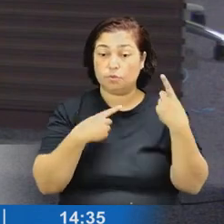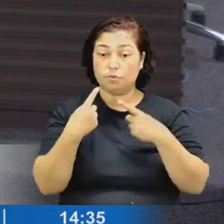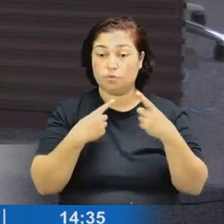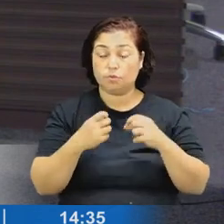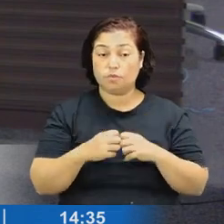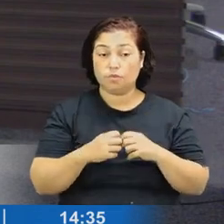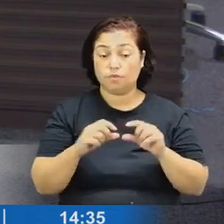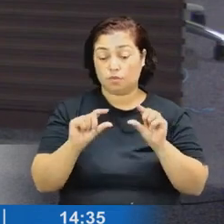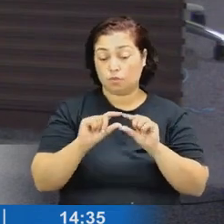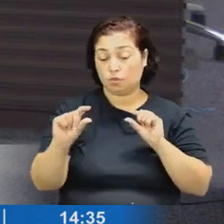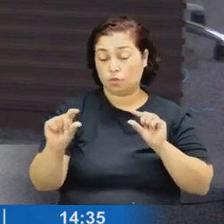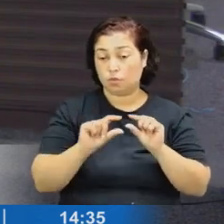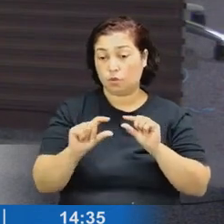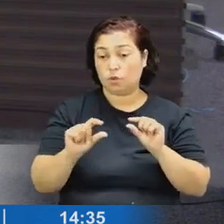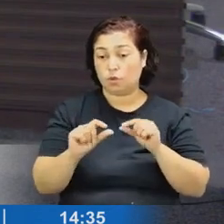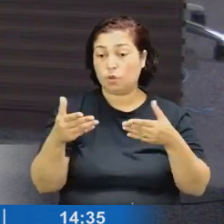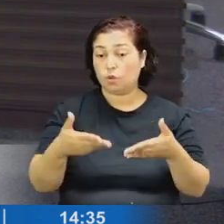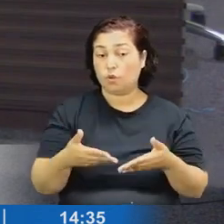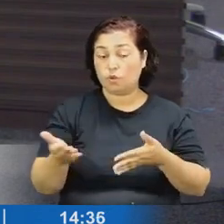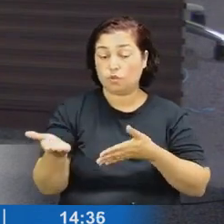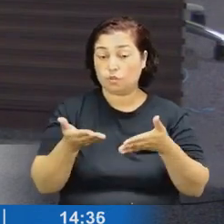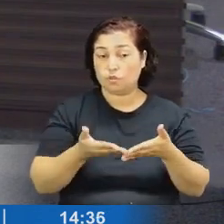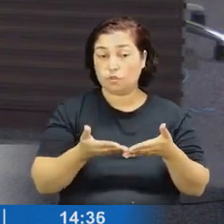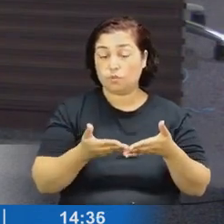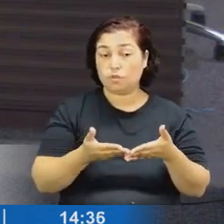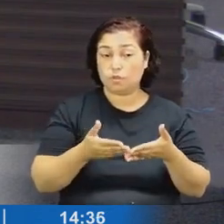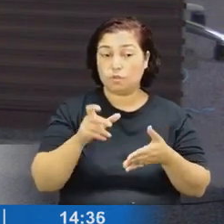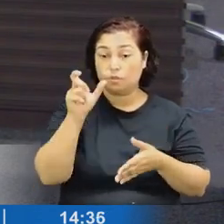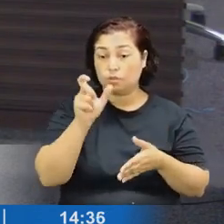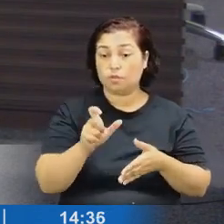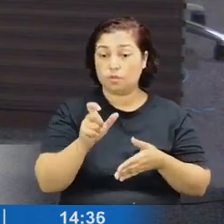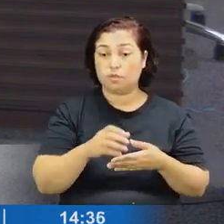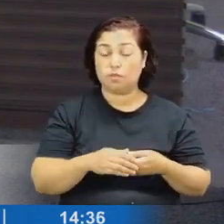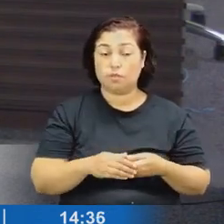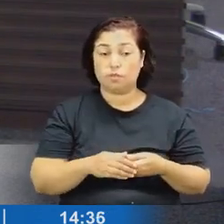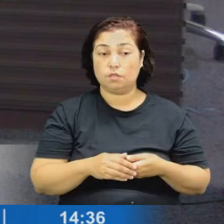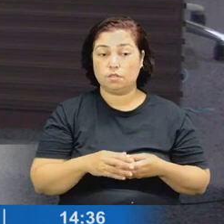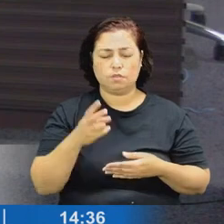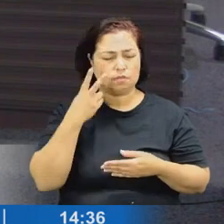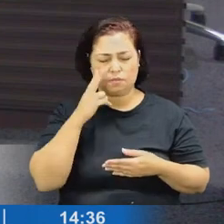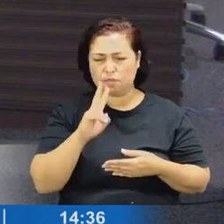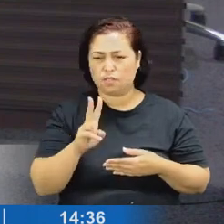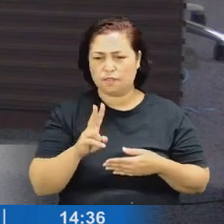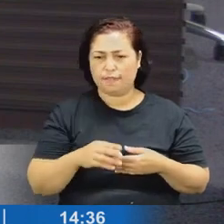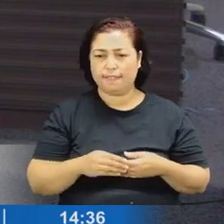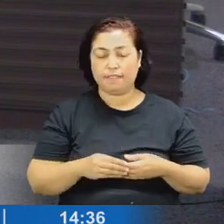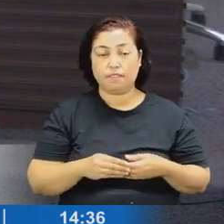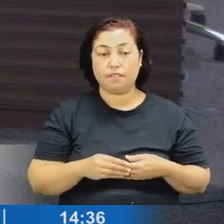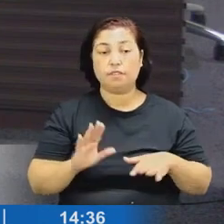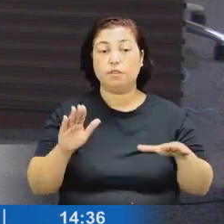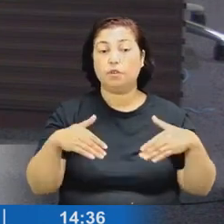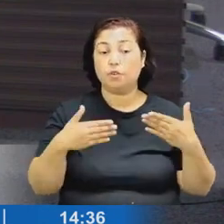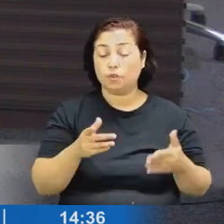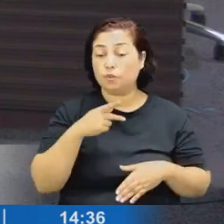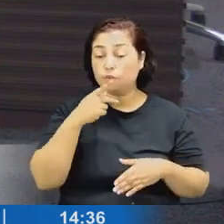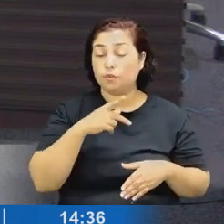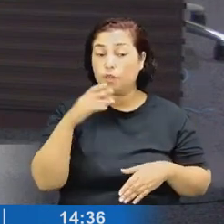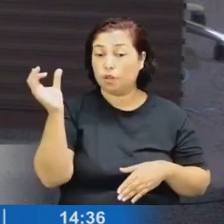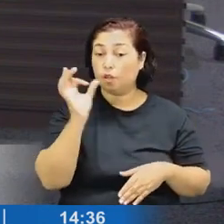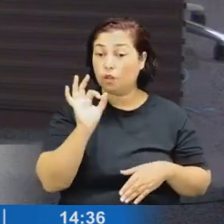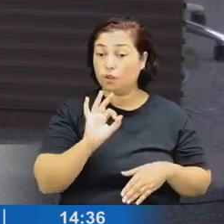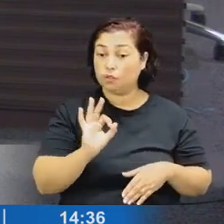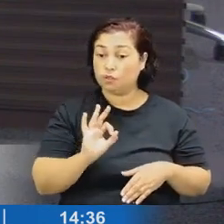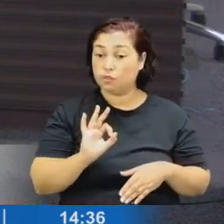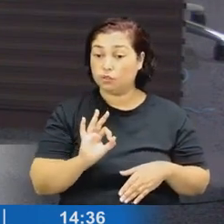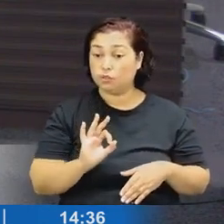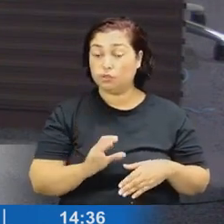aquela legenda embaixo hoje recebemos e falando de tal papapa a pessoa corre daquilo ali então quando eu falo em perfeição né que que essa